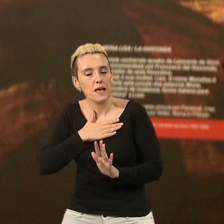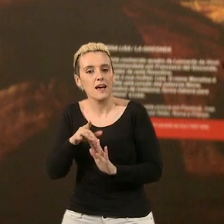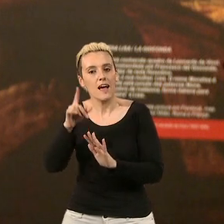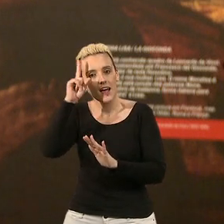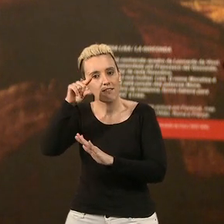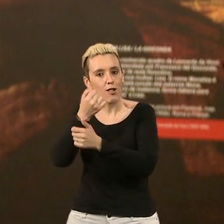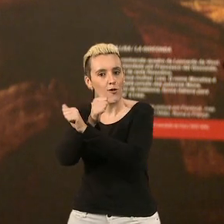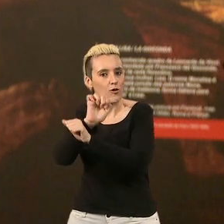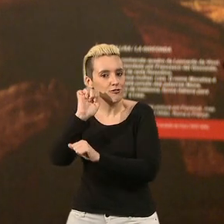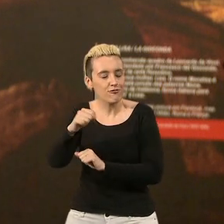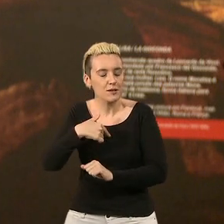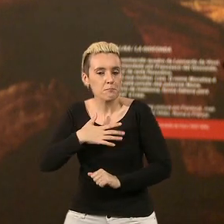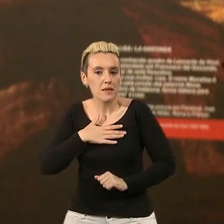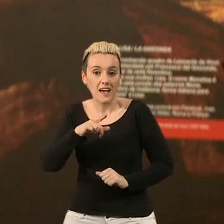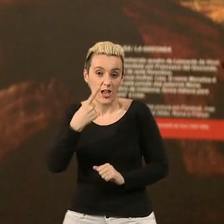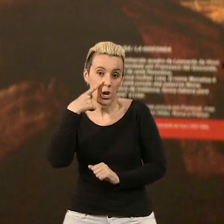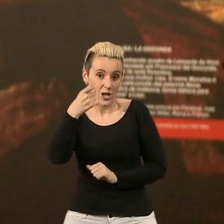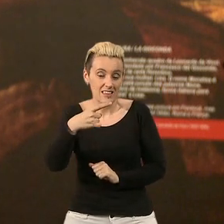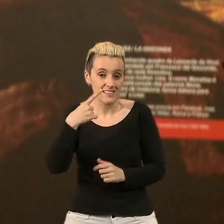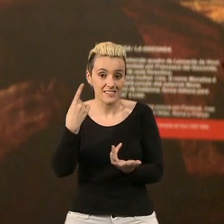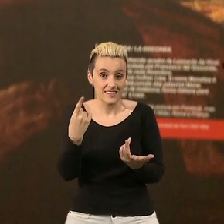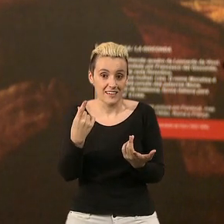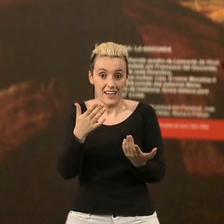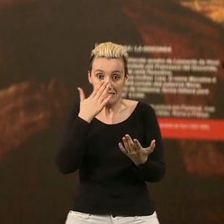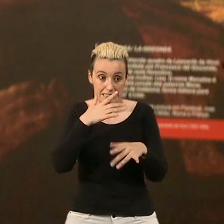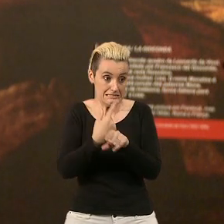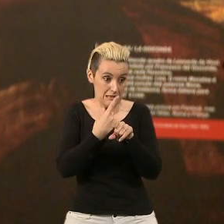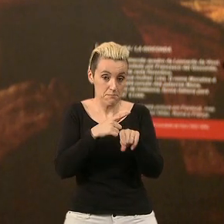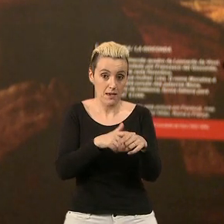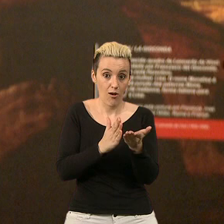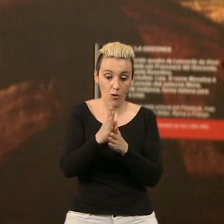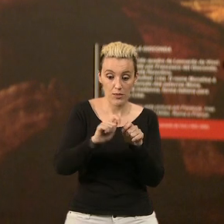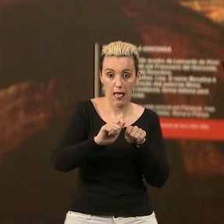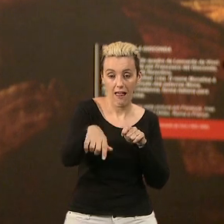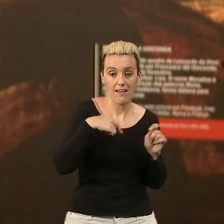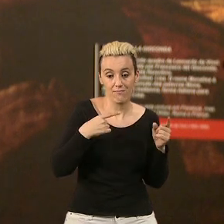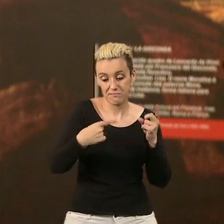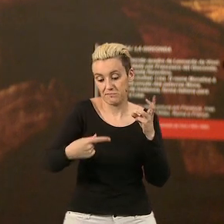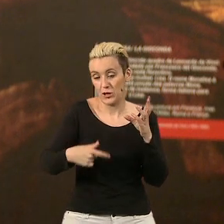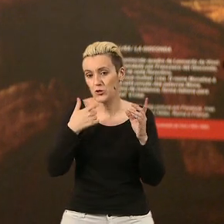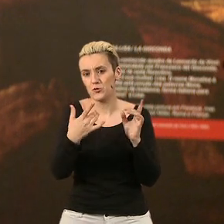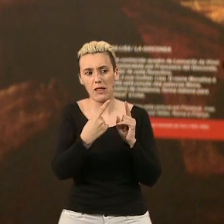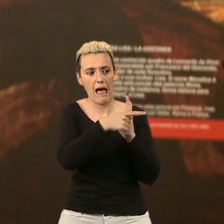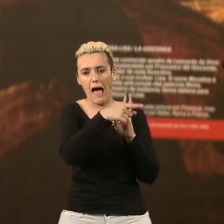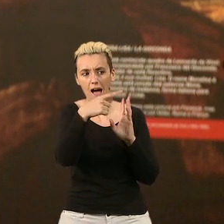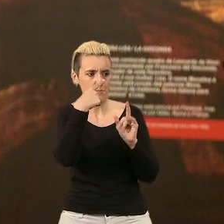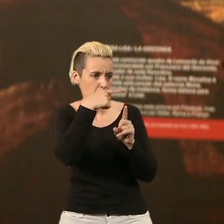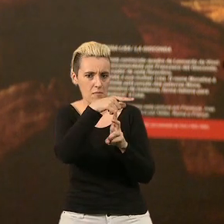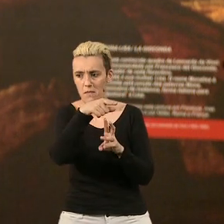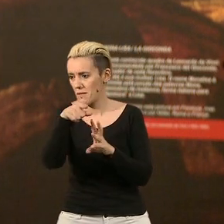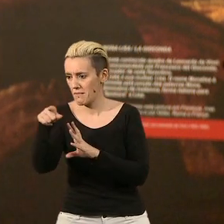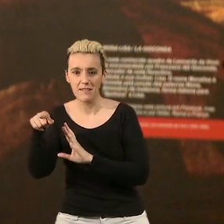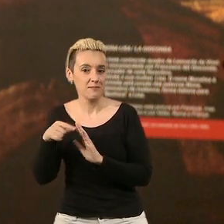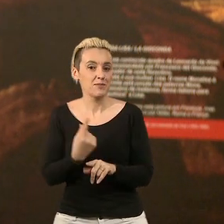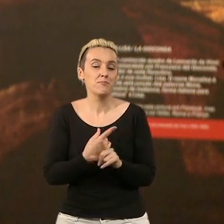esqueleto do cavalo, e como já está a perceber, quase que se continuássemos com a conversa, eu acabava por citar as peças todas,